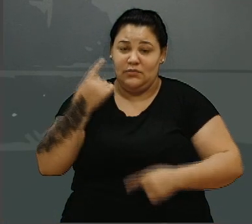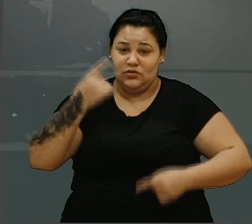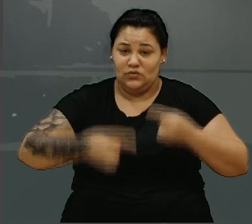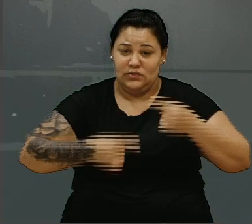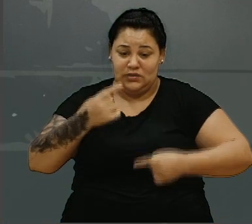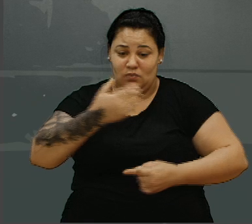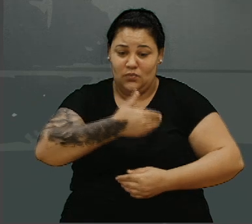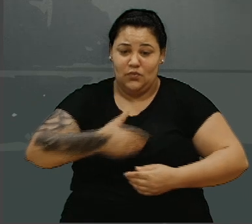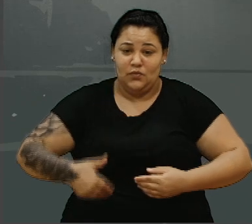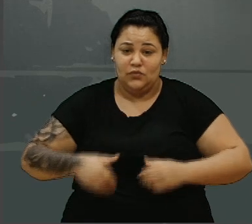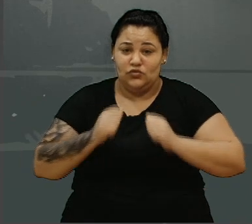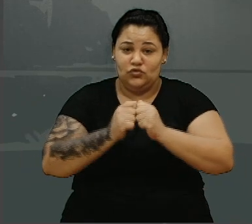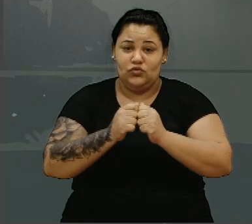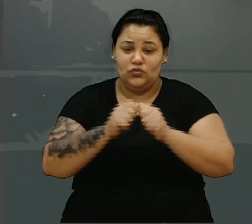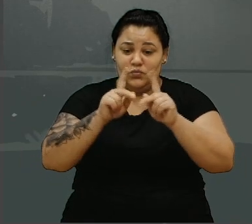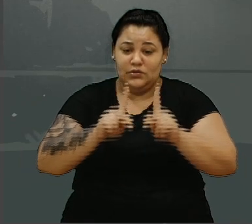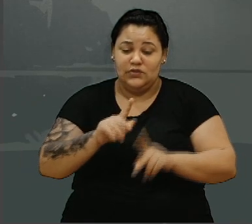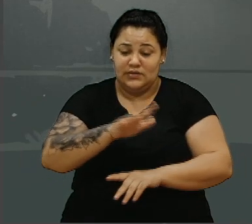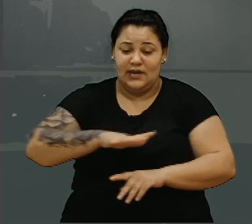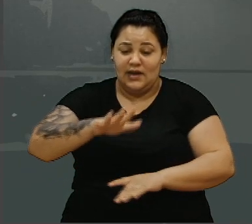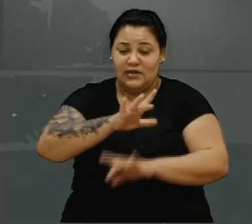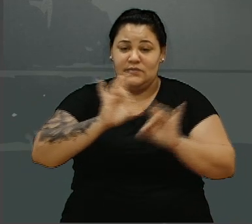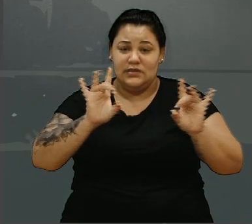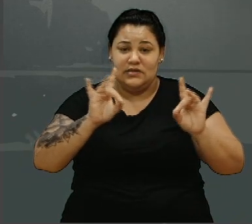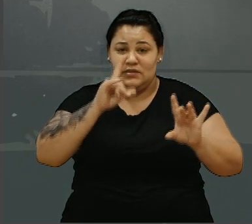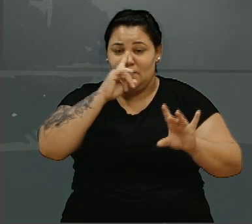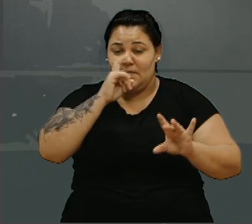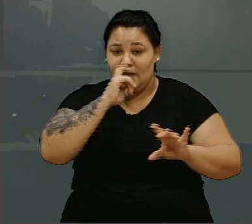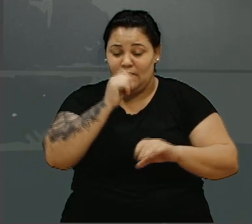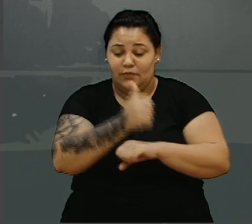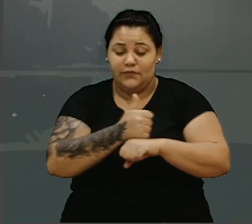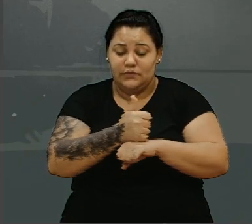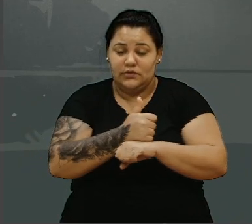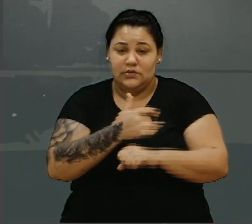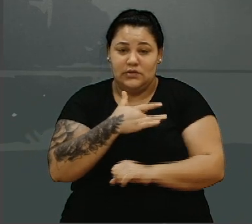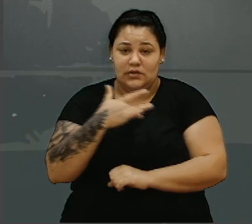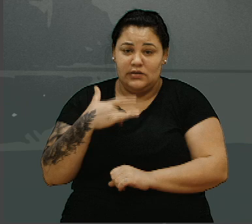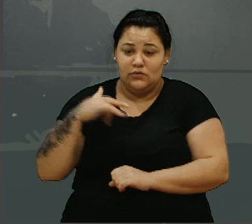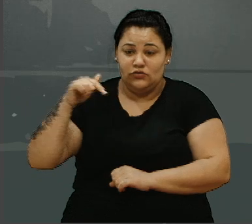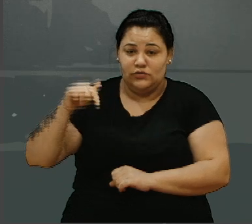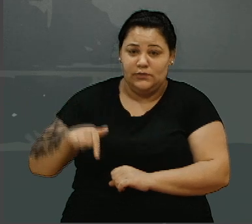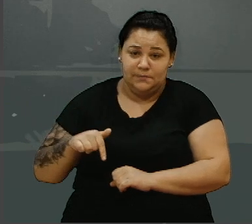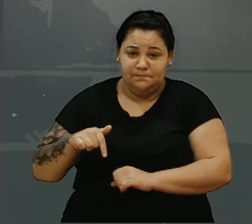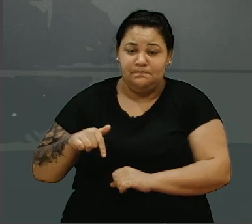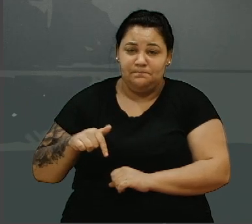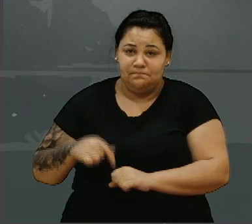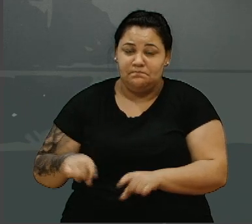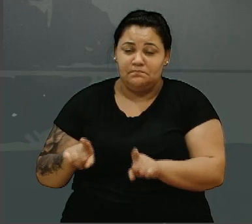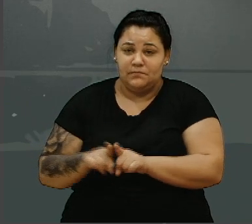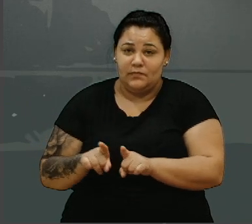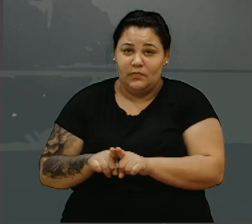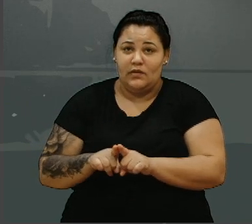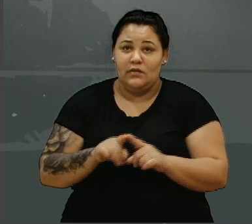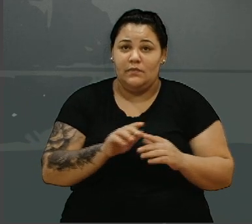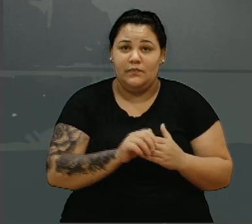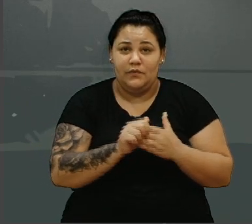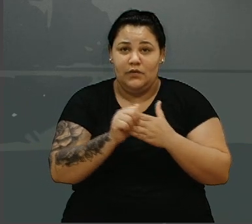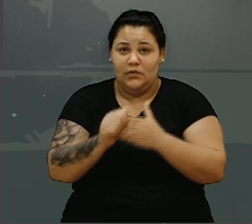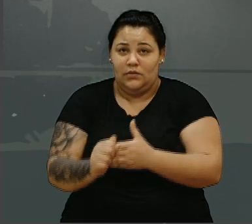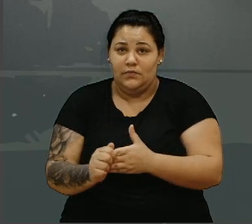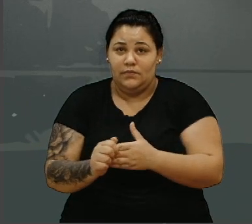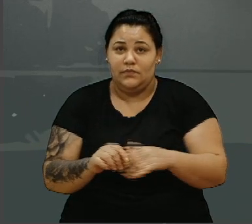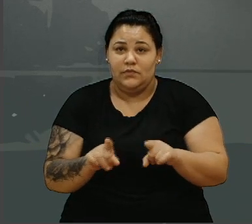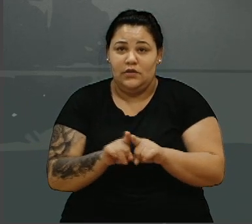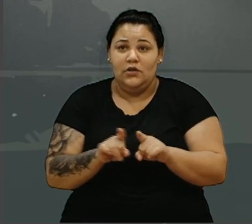com especialistas, pais e profissionais da saúde aqui nessa casa. E estar vigilante e lutar contra